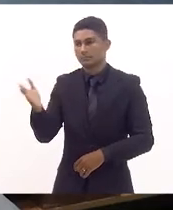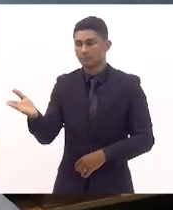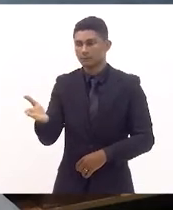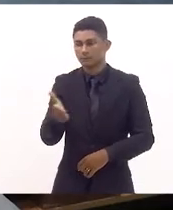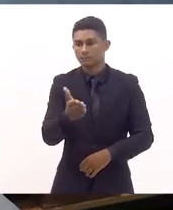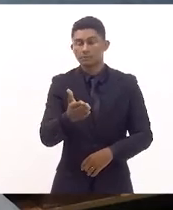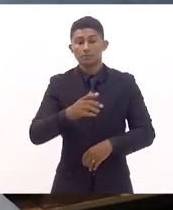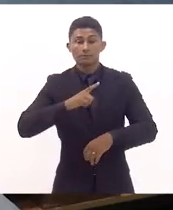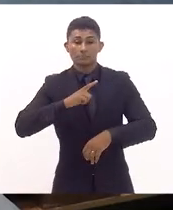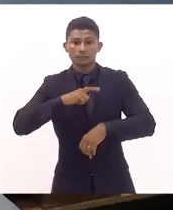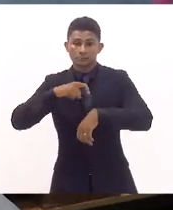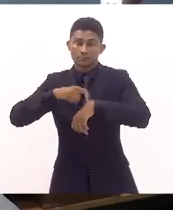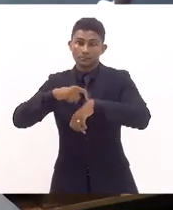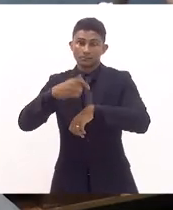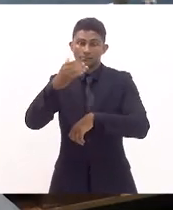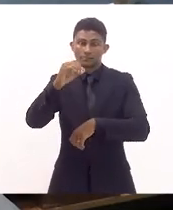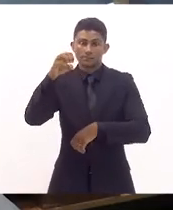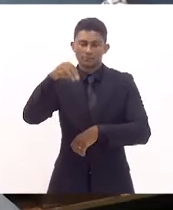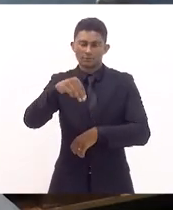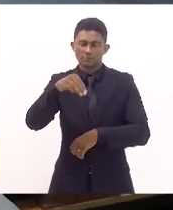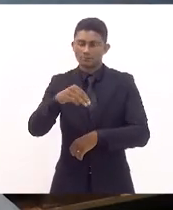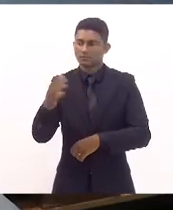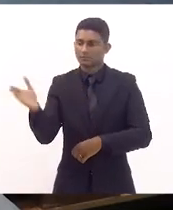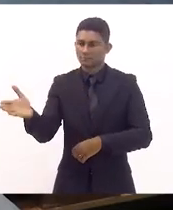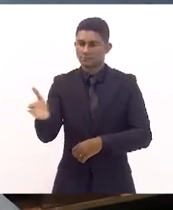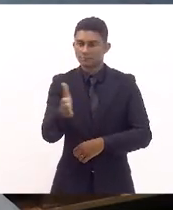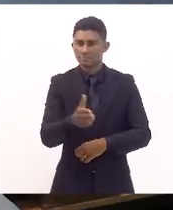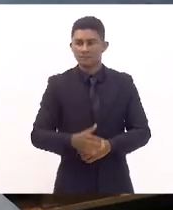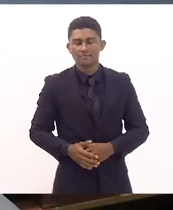Vossa Excelência tem 10 minutos para sua manifestação.